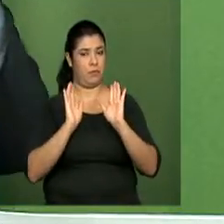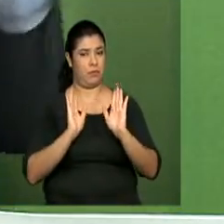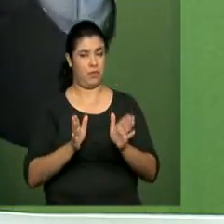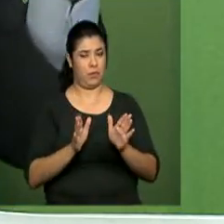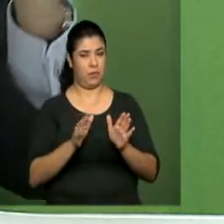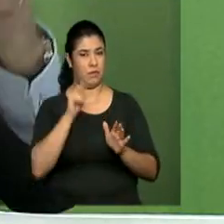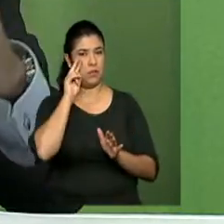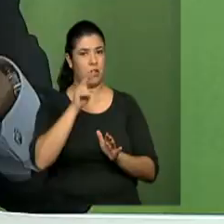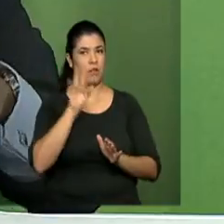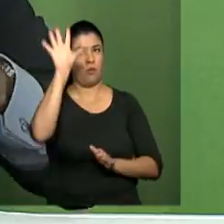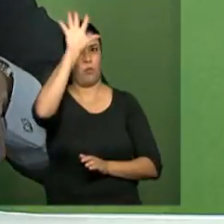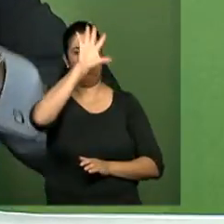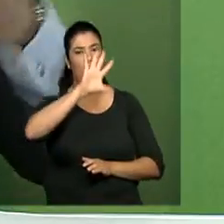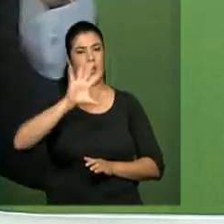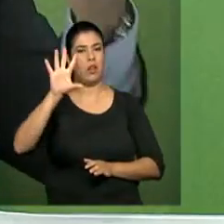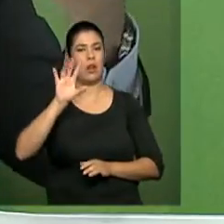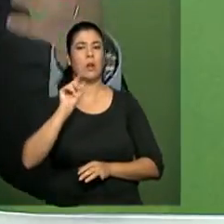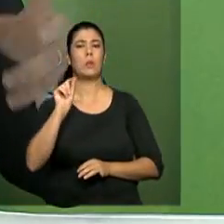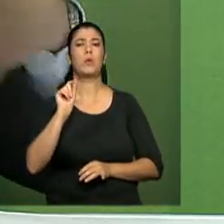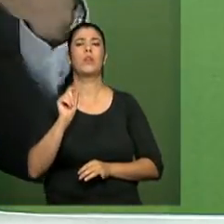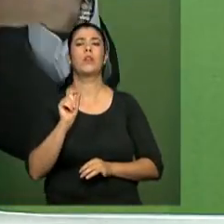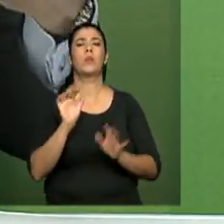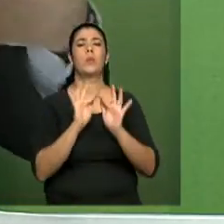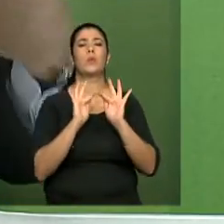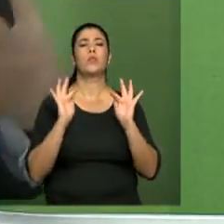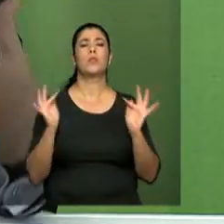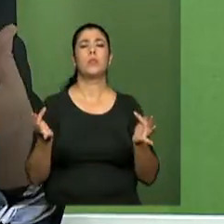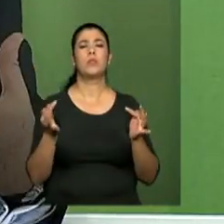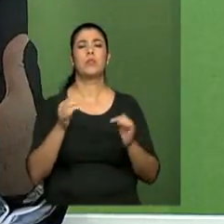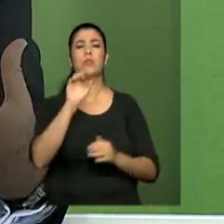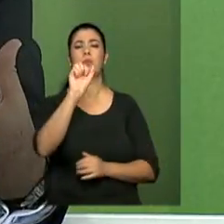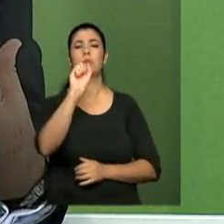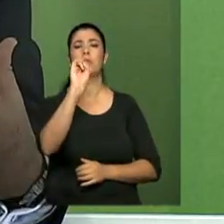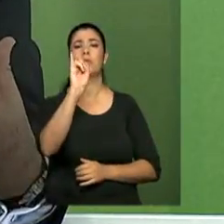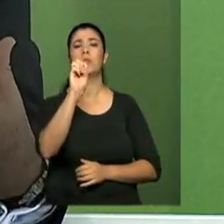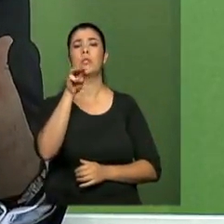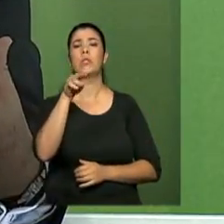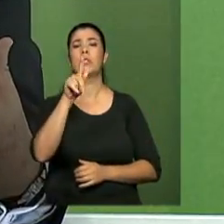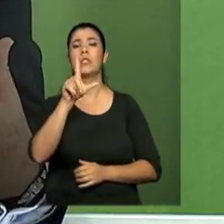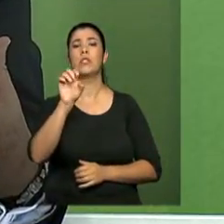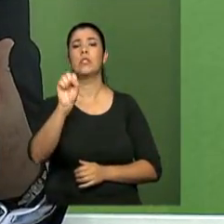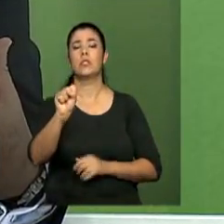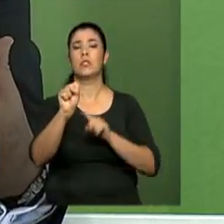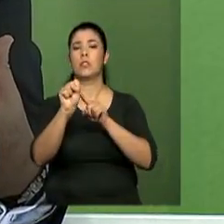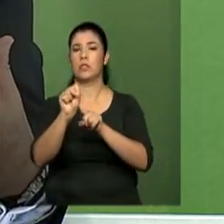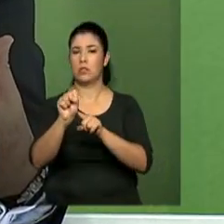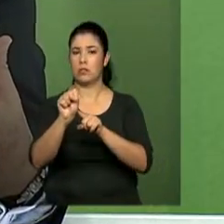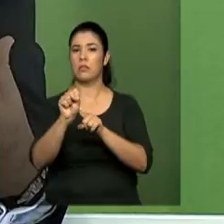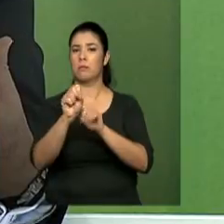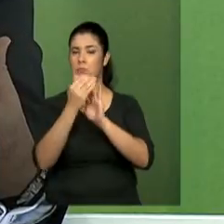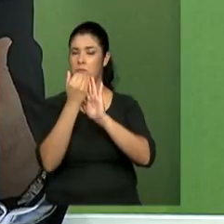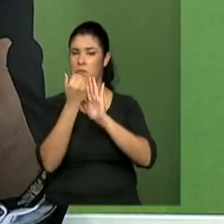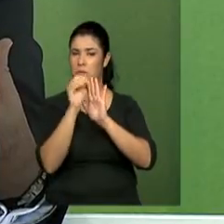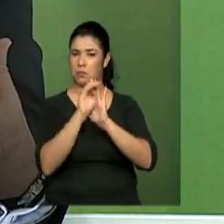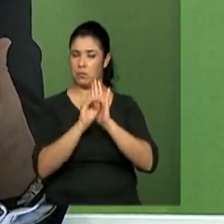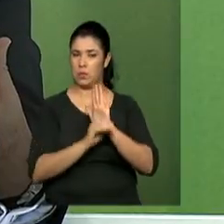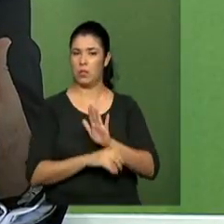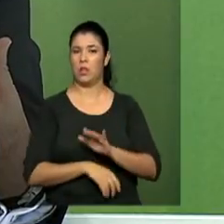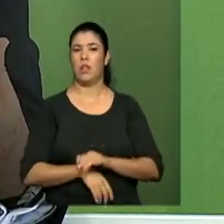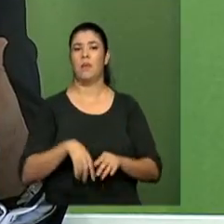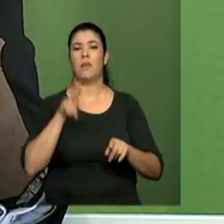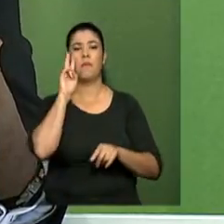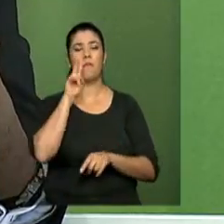universalização do simples as tabelas sobre um tal querendo olhar a tabela não há lei tem coisas muito importantes no campo